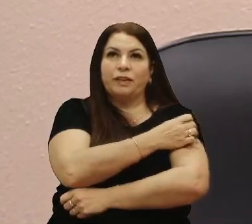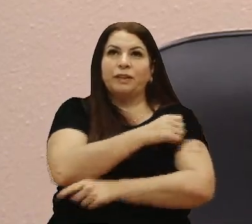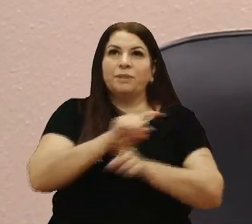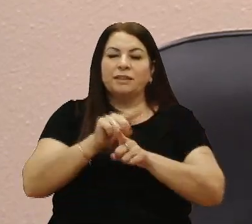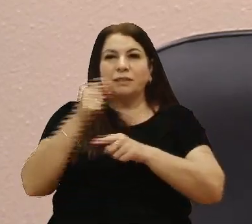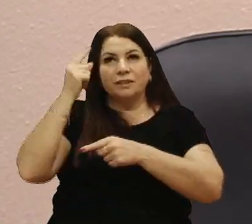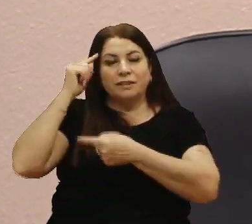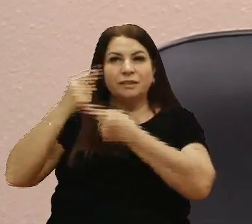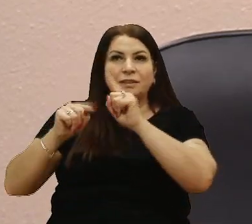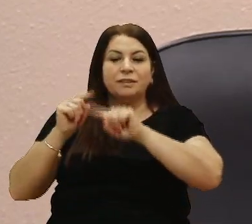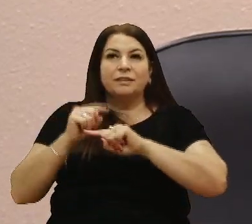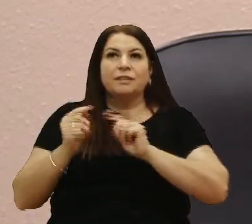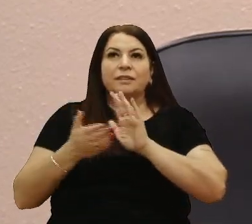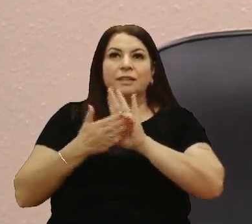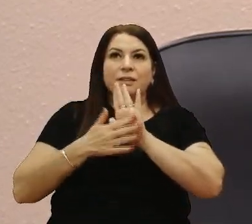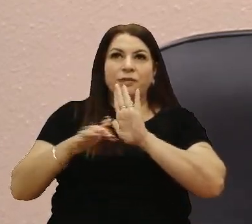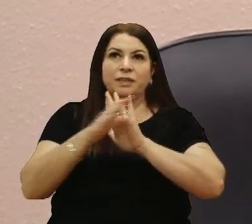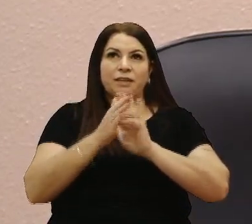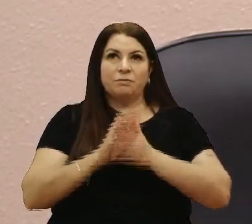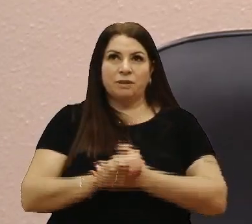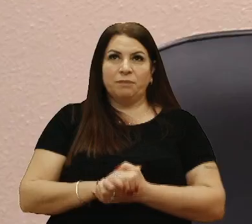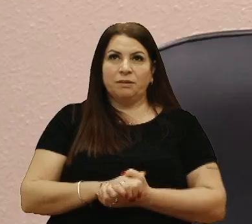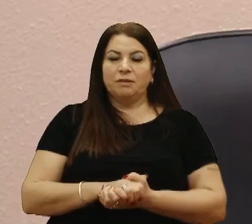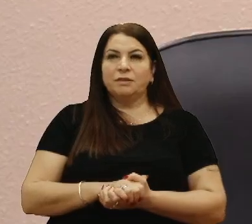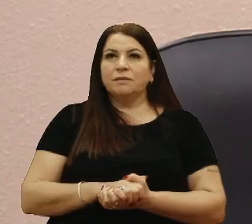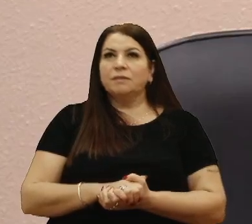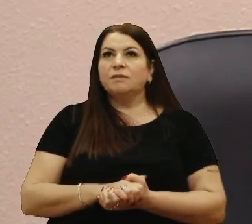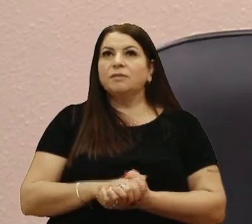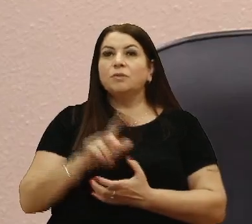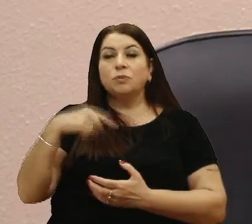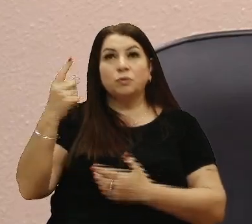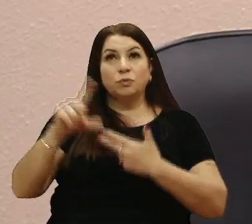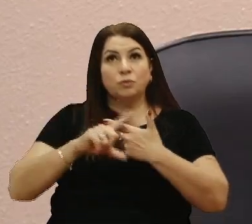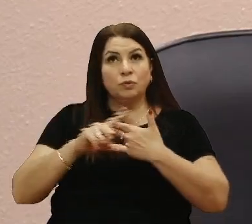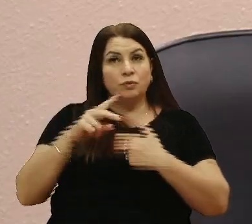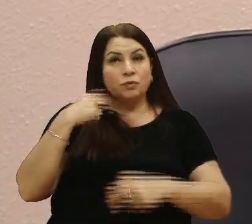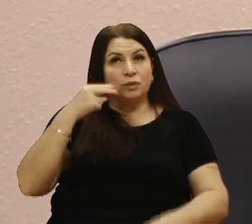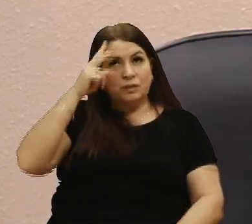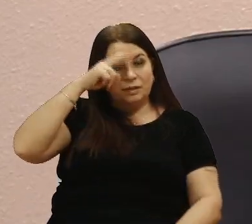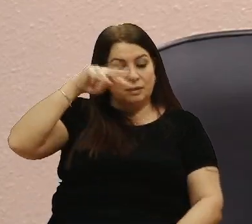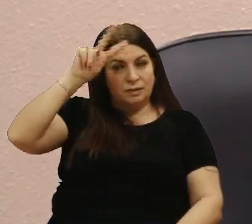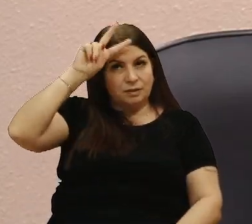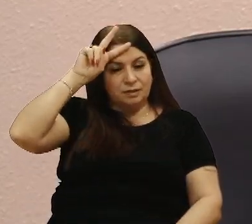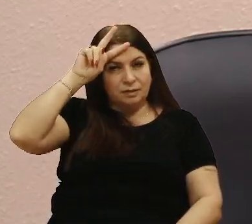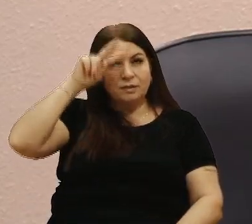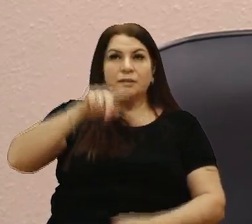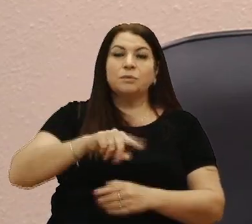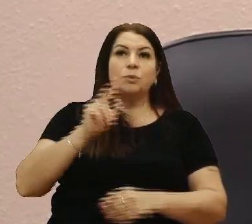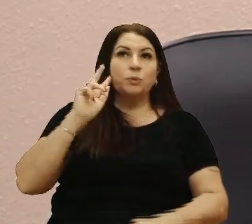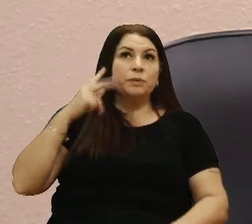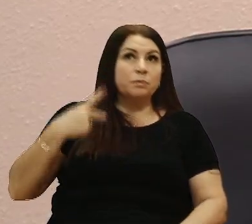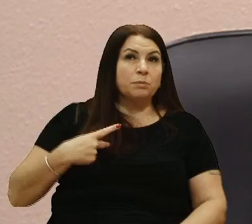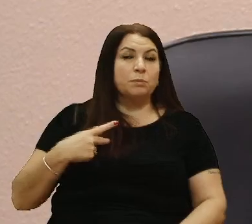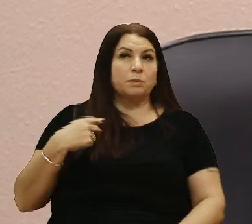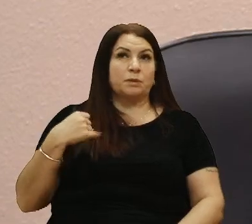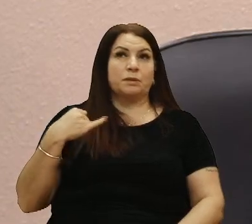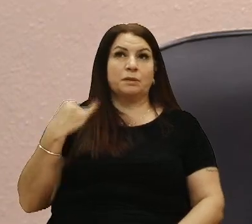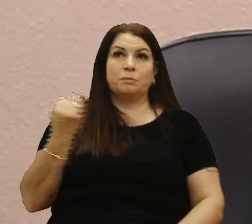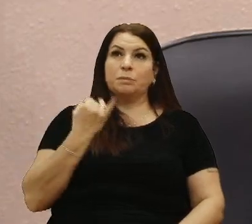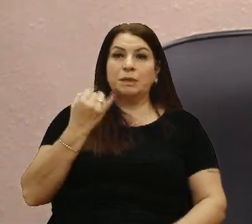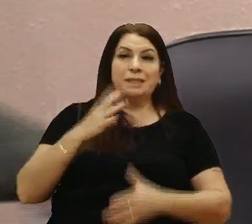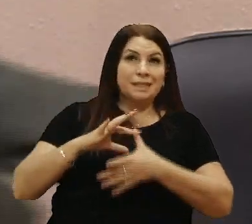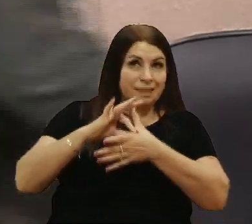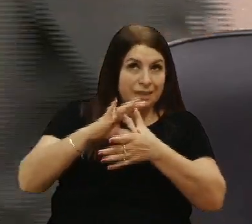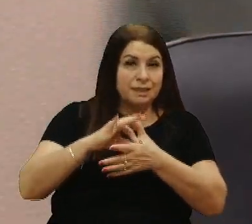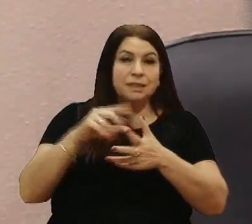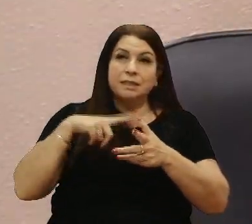articulada a proposta em outra ocasião, né, em outra legislatura, pelo vereador Edson da Rosa, um reconhecimento fundamental para as nossas lideranças.